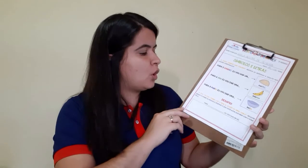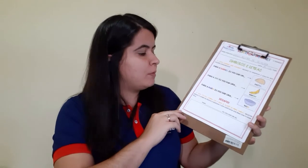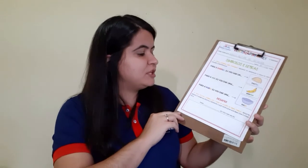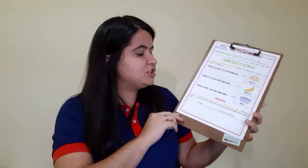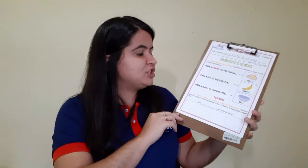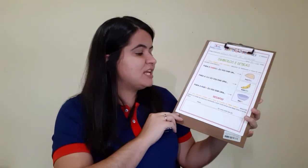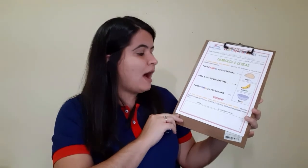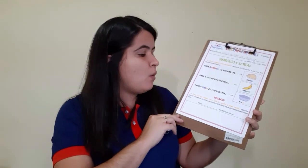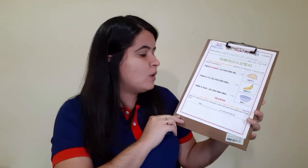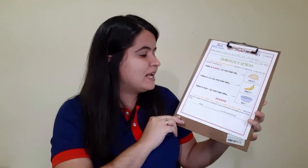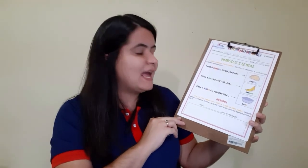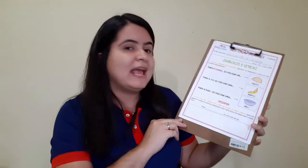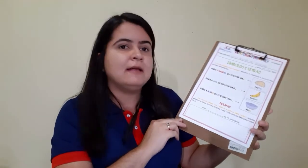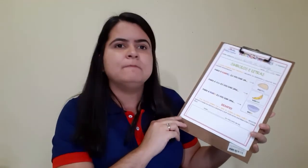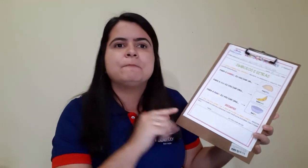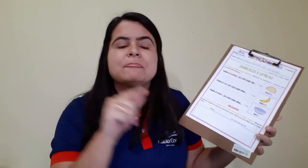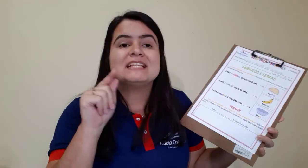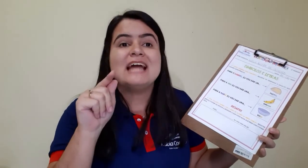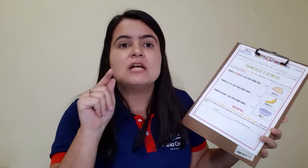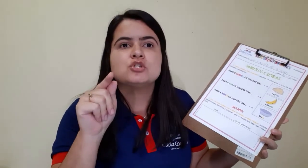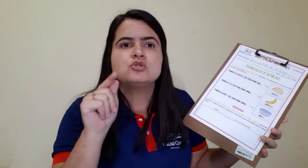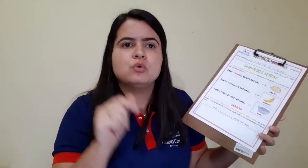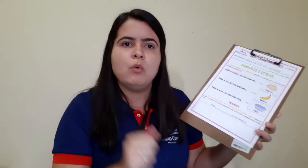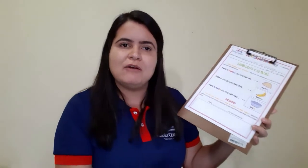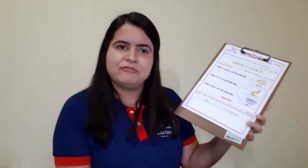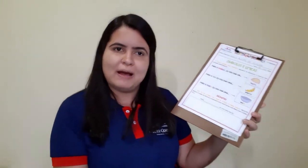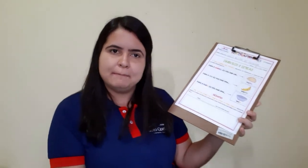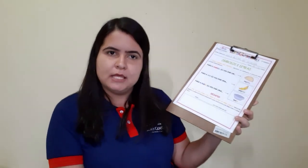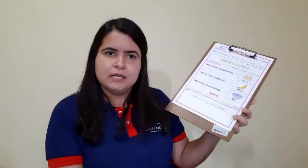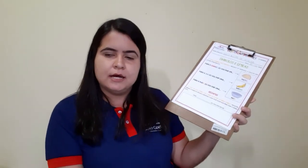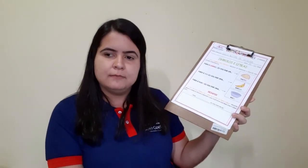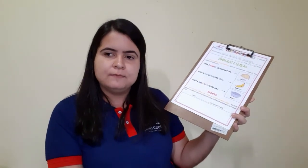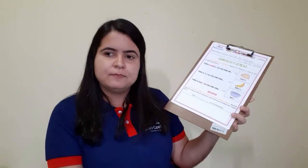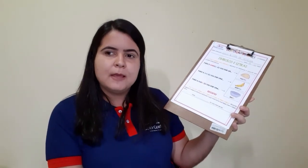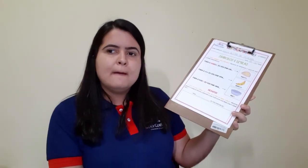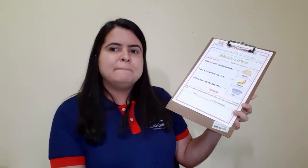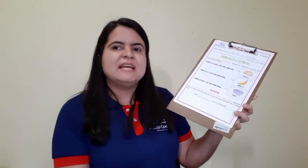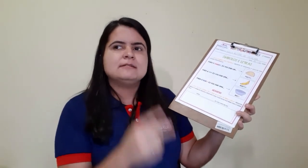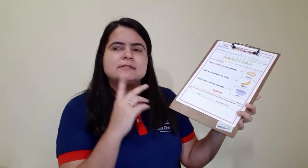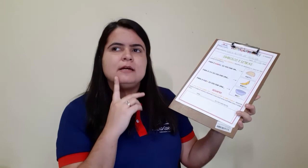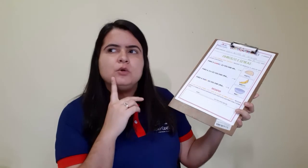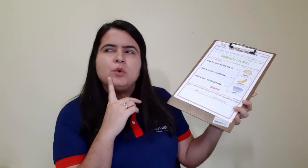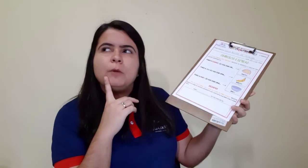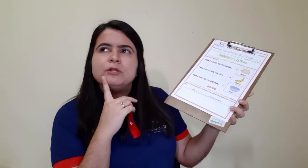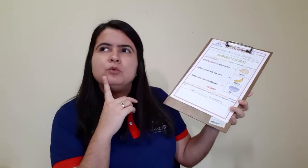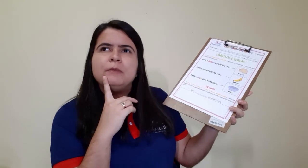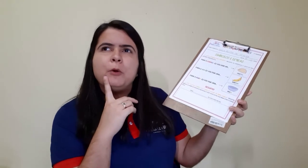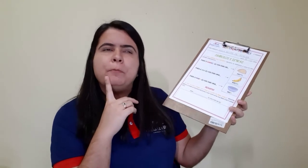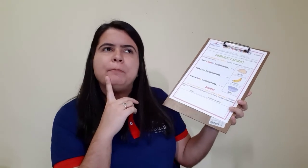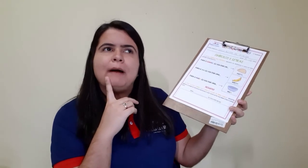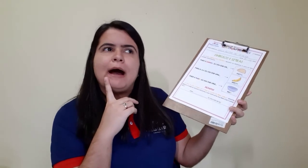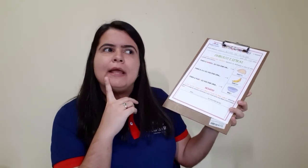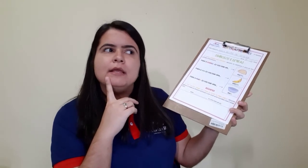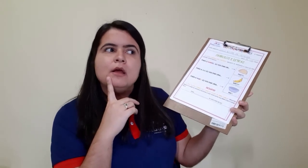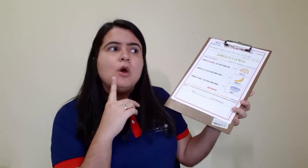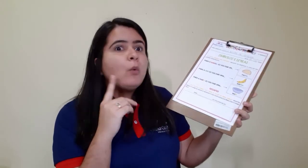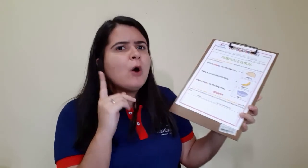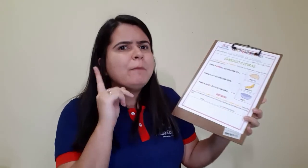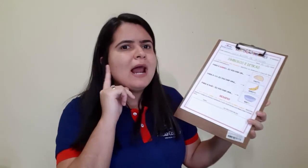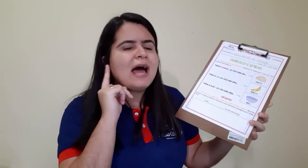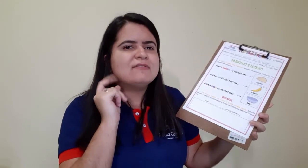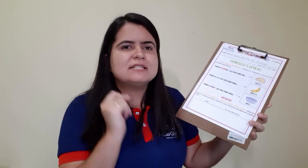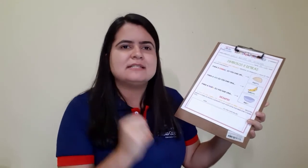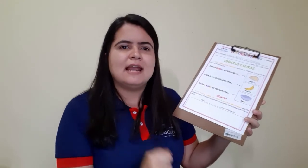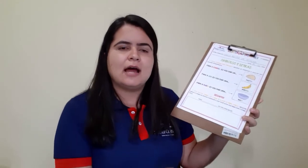o nome de alguém da sua família? Pensa aí, o nome do meu pai.